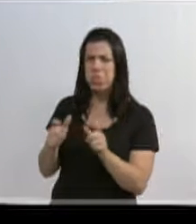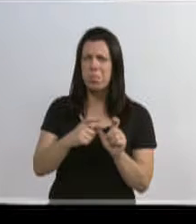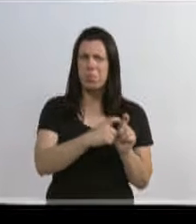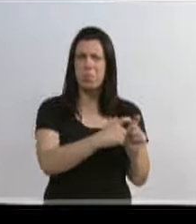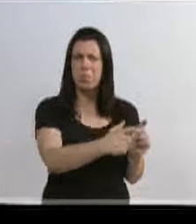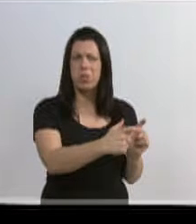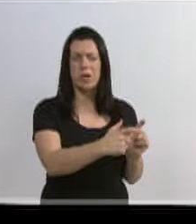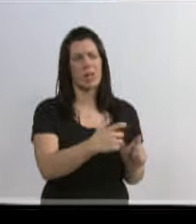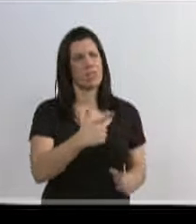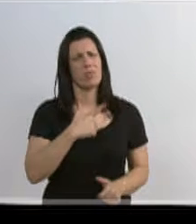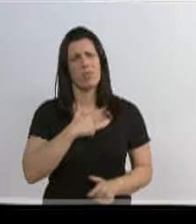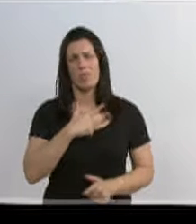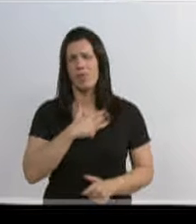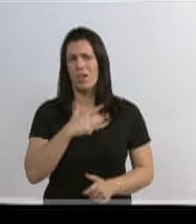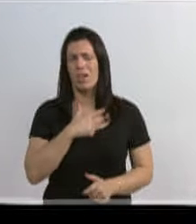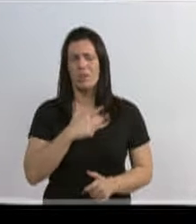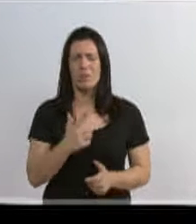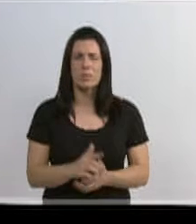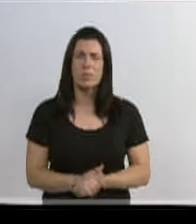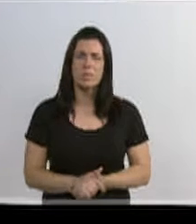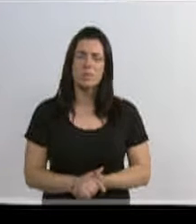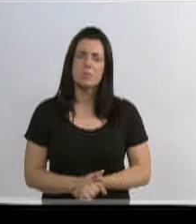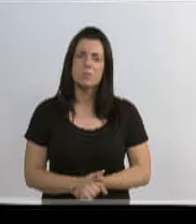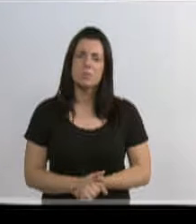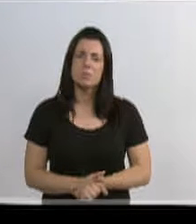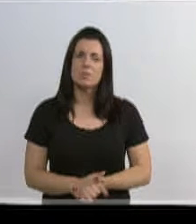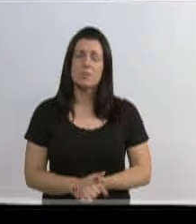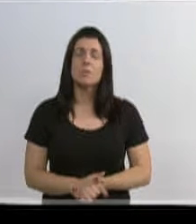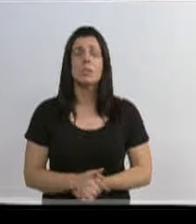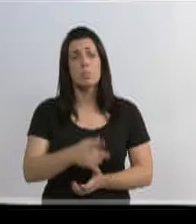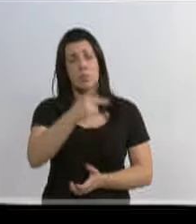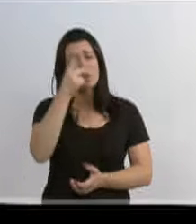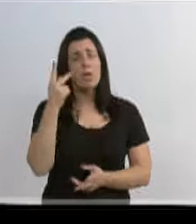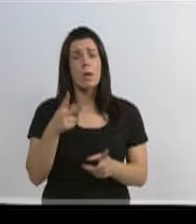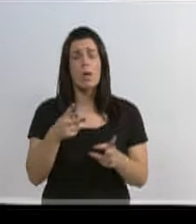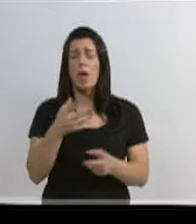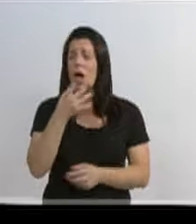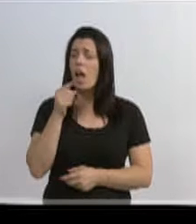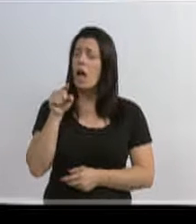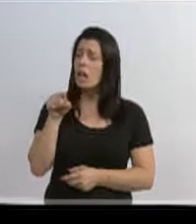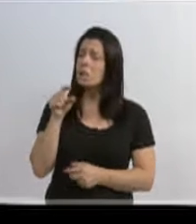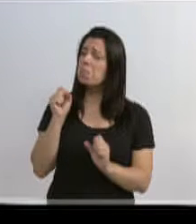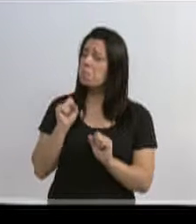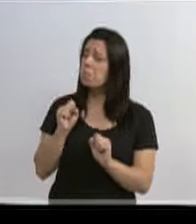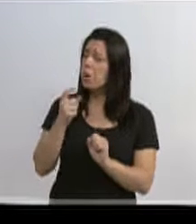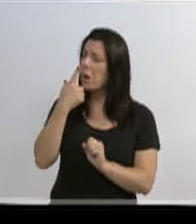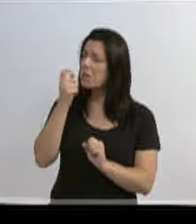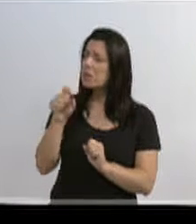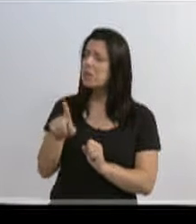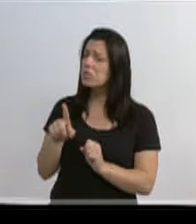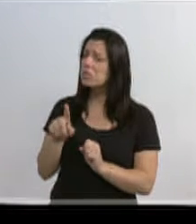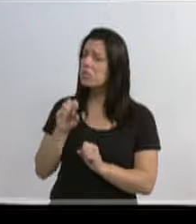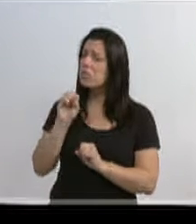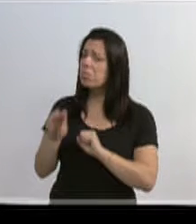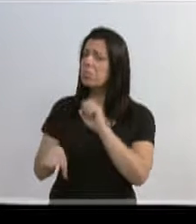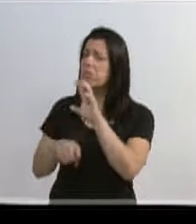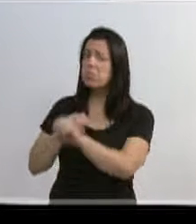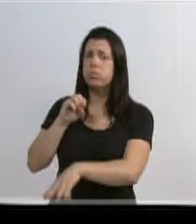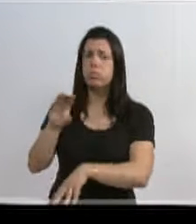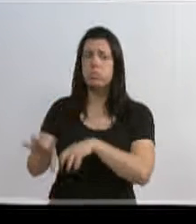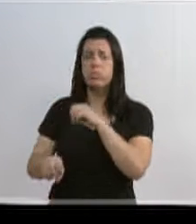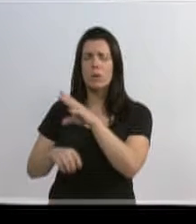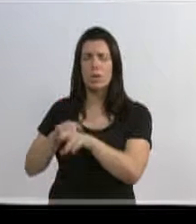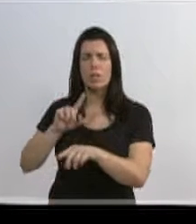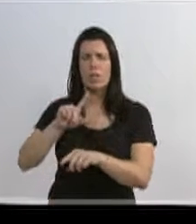Está crescendo. Por quê? Quando a população perceber que ali pode jogar, vai vir muito mais gente jogar. E, teoricamente, daqui a uma semana vai ter muito mais sofá